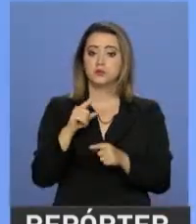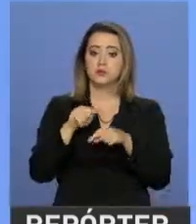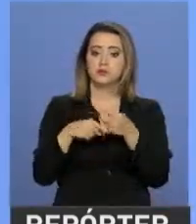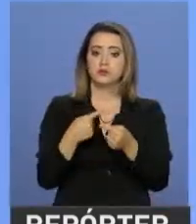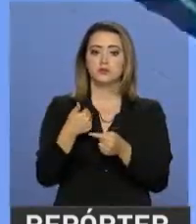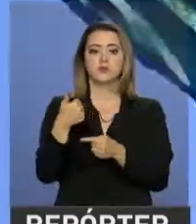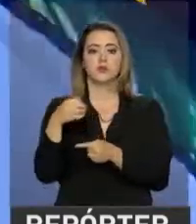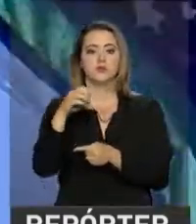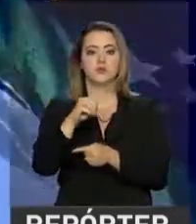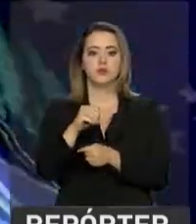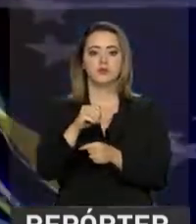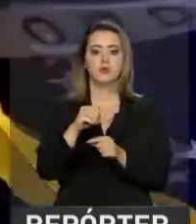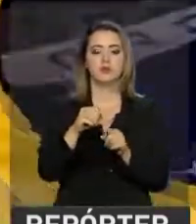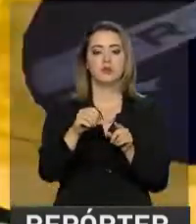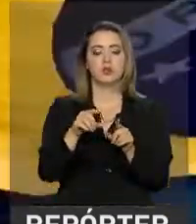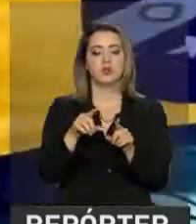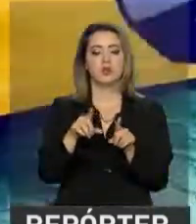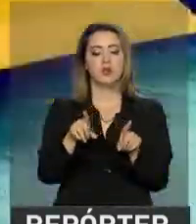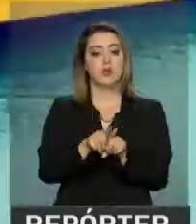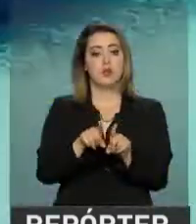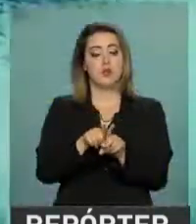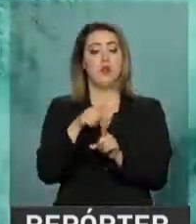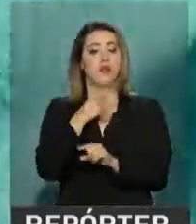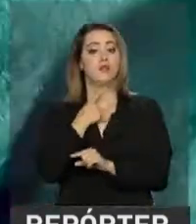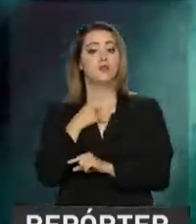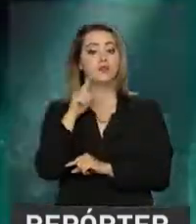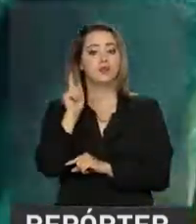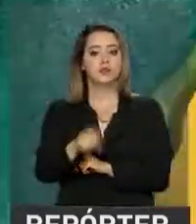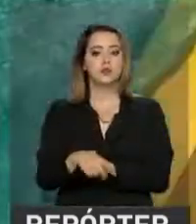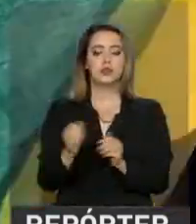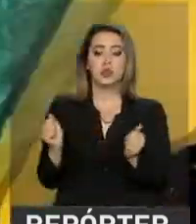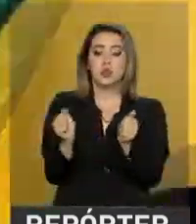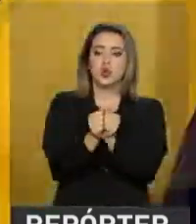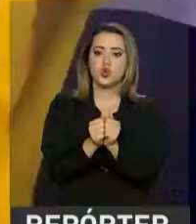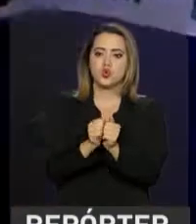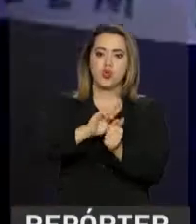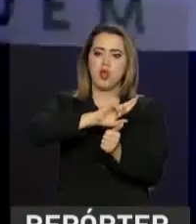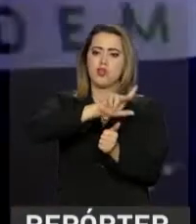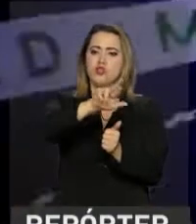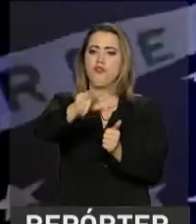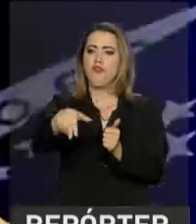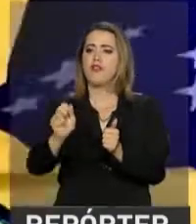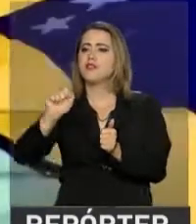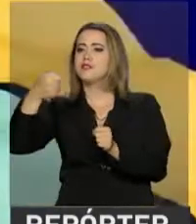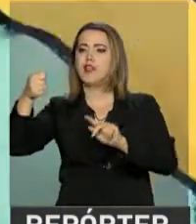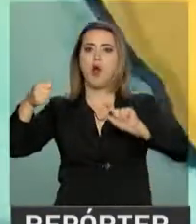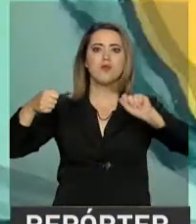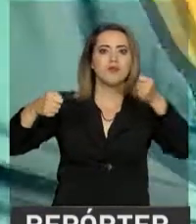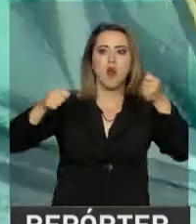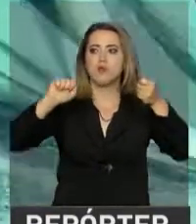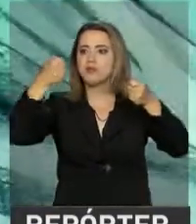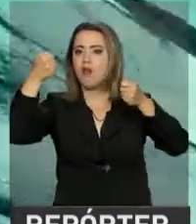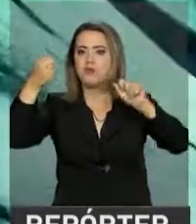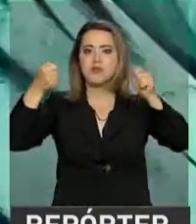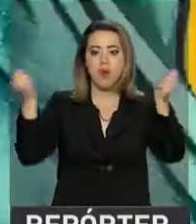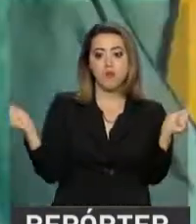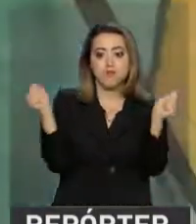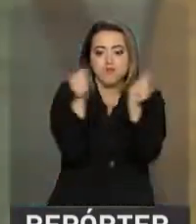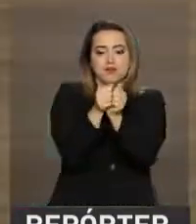século XIX, início do século XX, e a intenção é juntar um monte de significados, né?